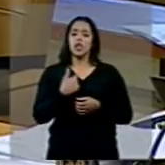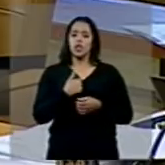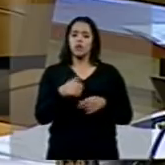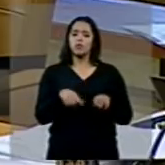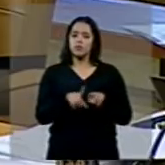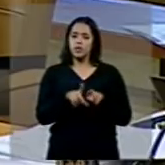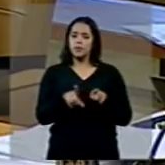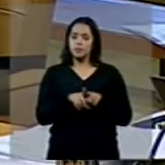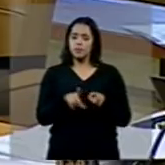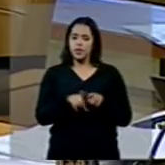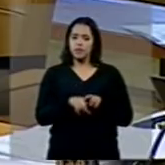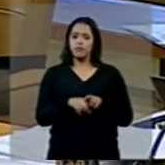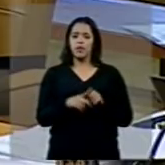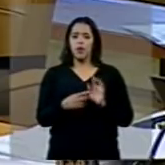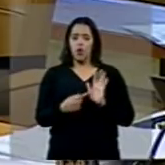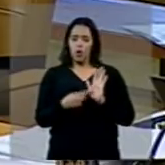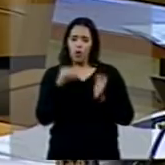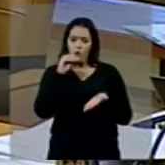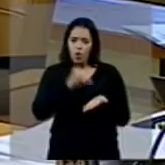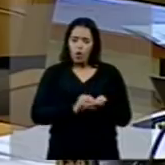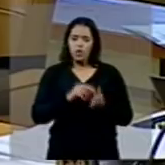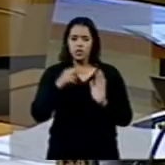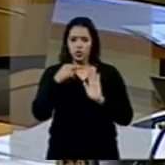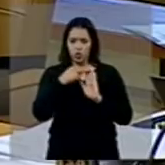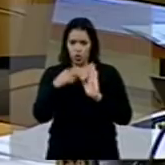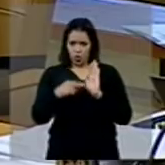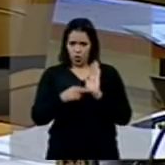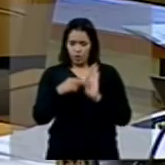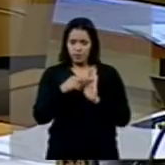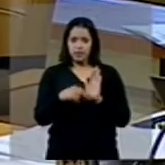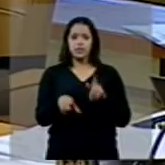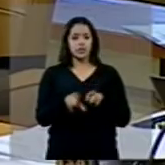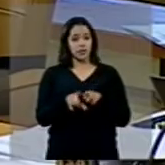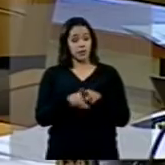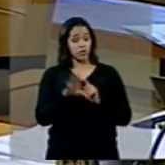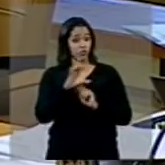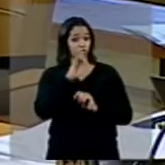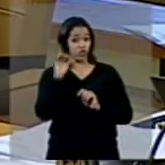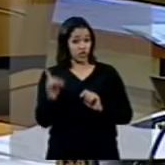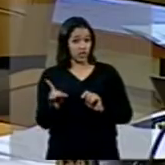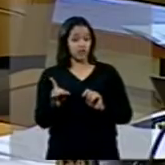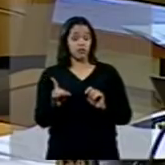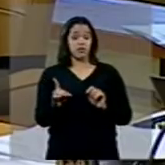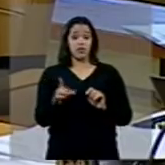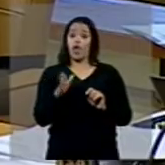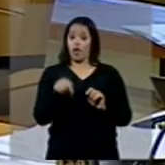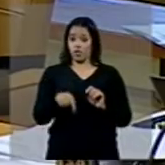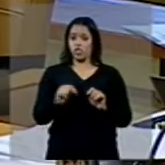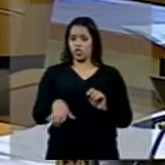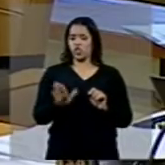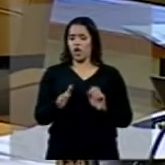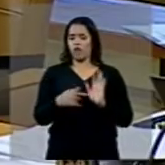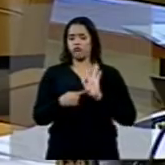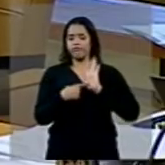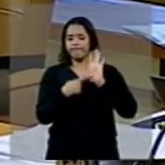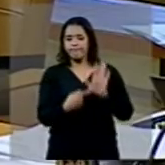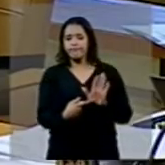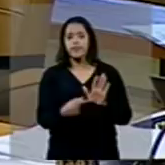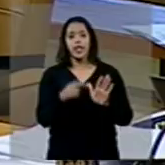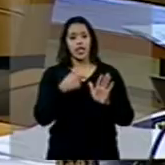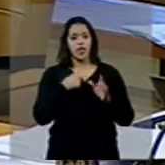Reproduzo as normas impugnadas e suas respectivas datas, que aqui já foram salientadas. Faço